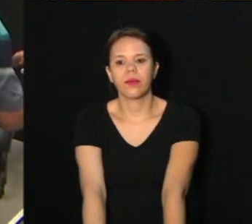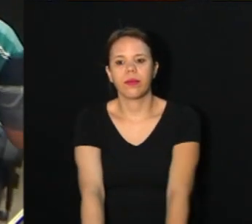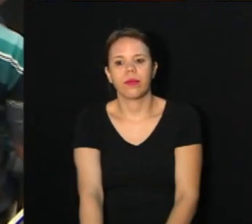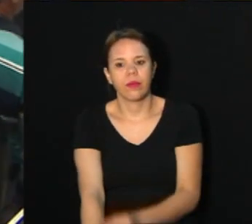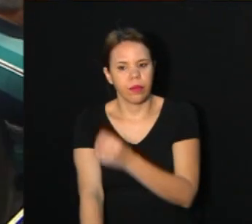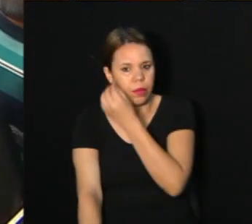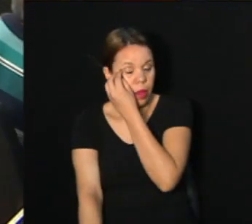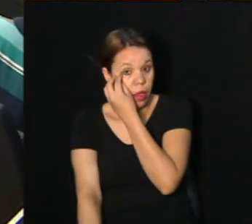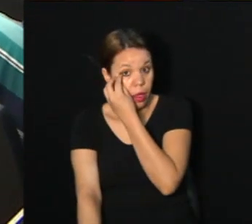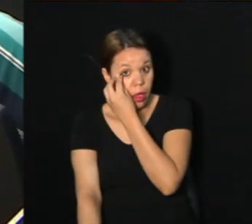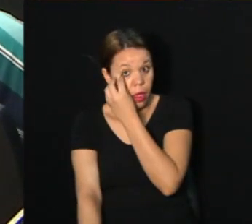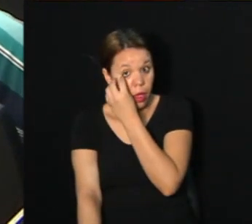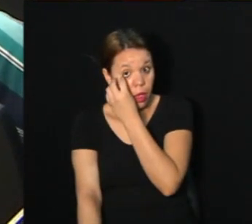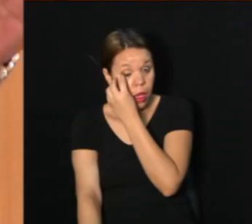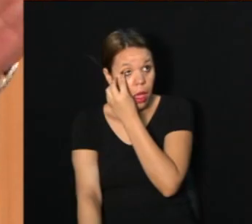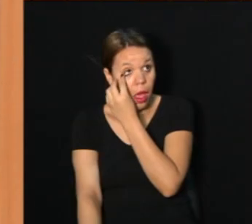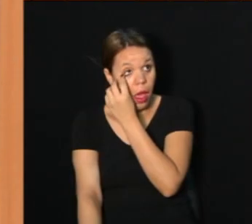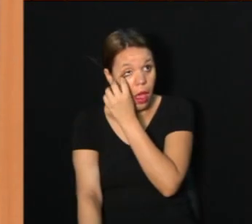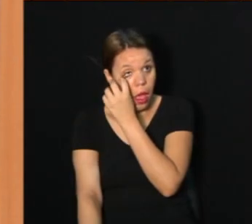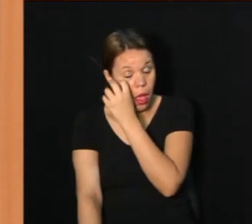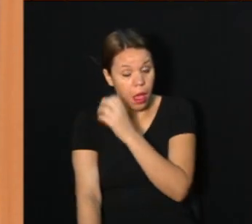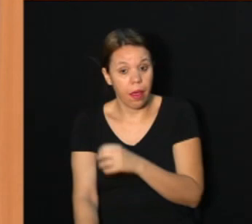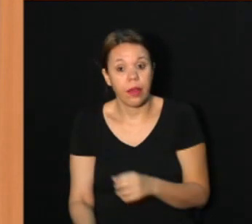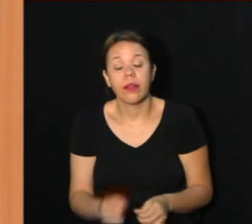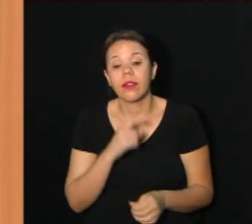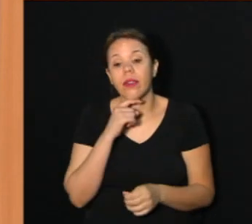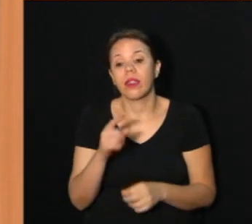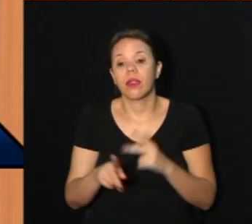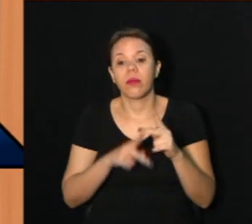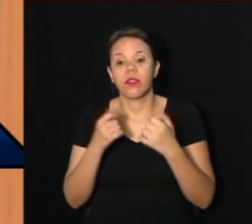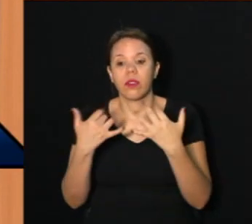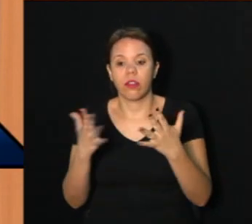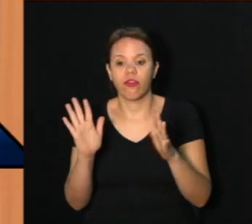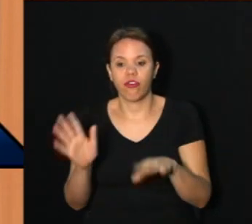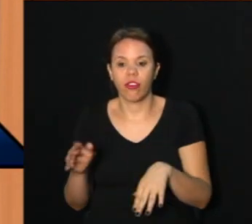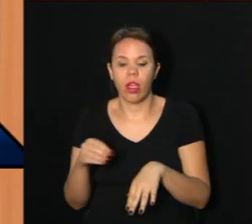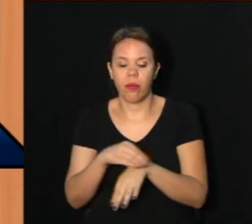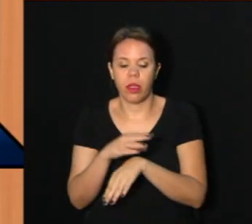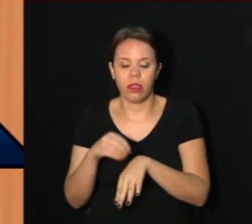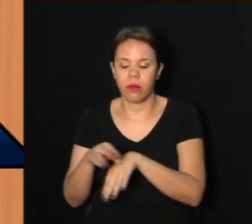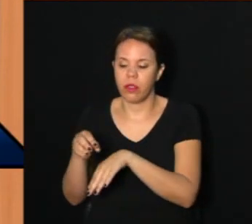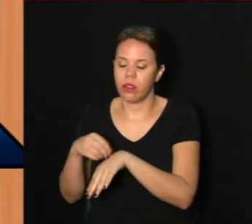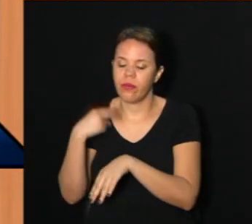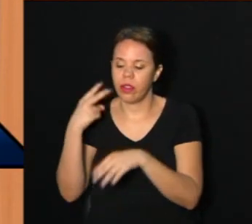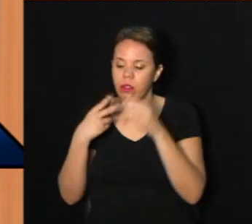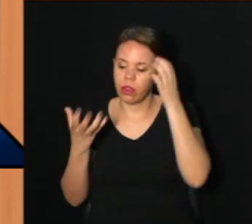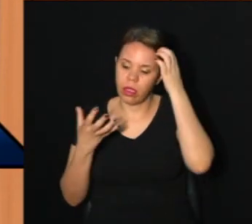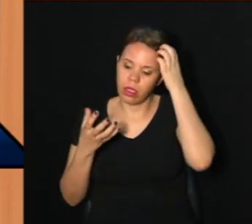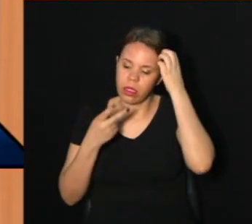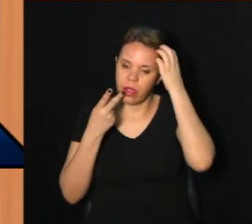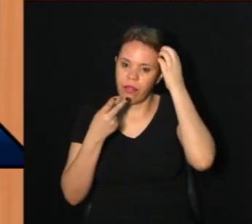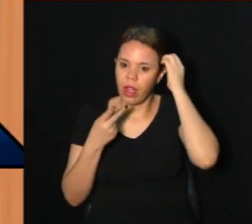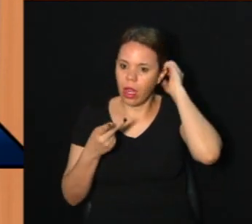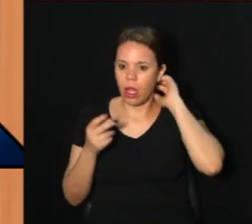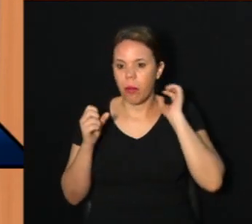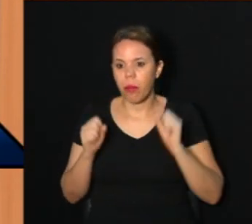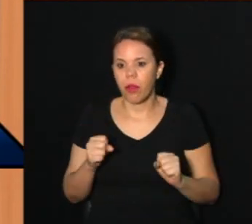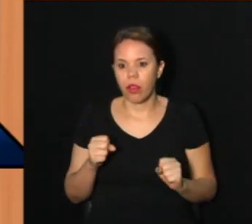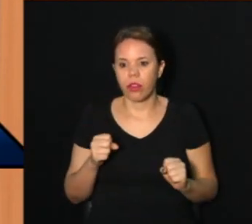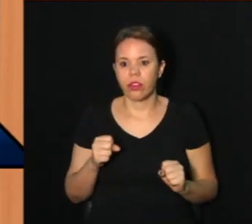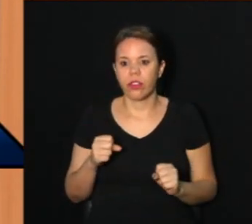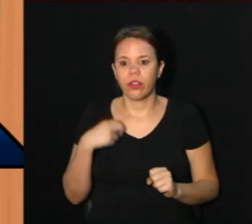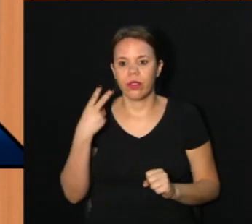Eu vejo que não há movimentação de ninguém da plateia. Eu já passo aos vereadores. Vereador Luiz Carlos